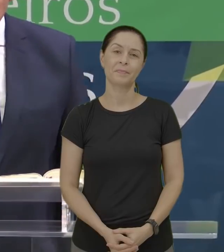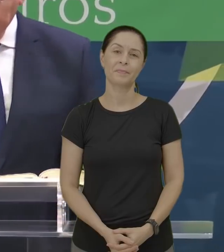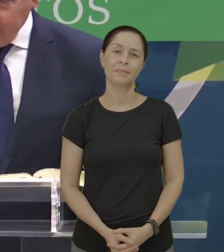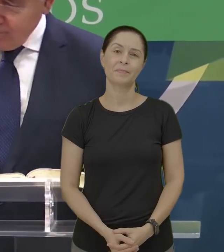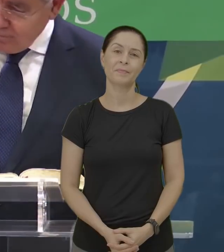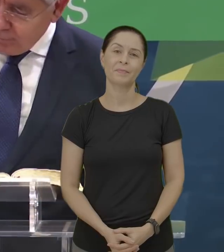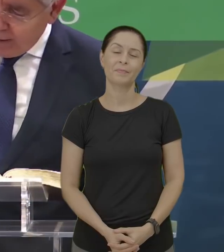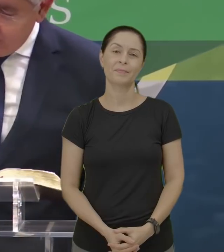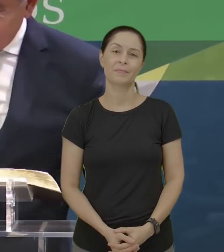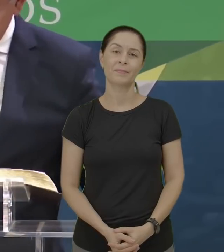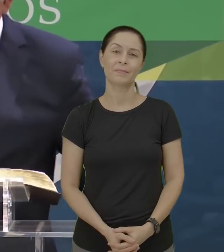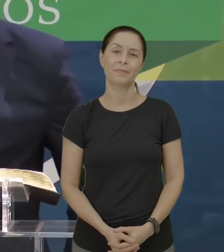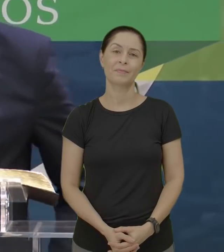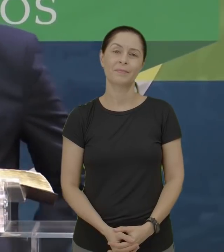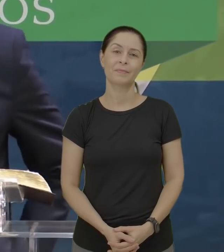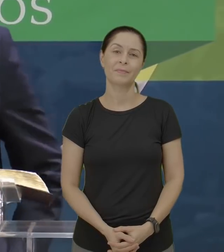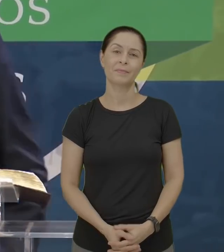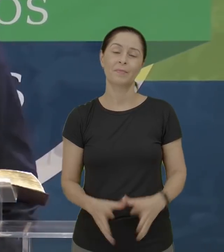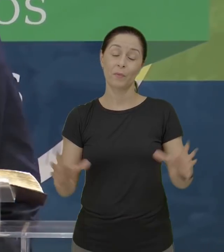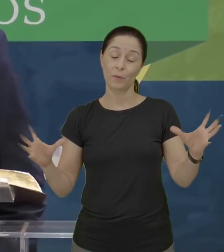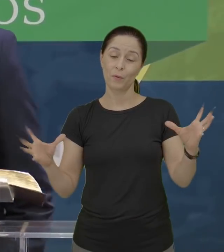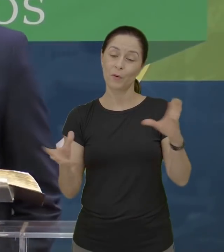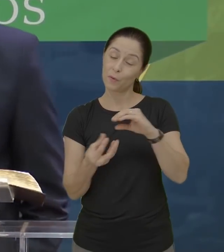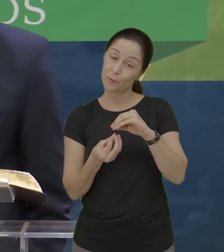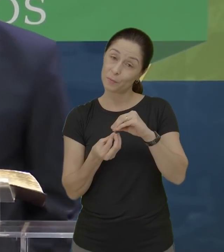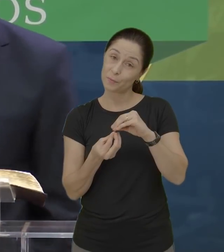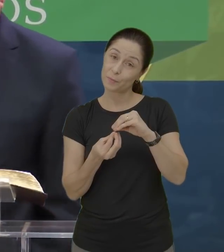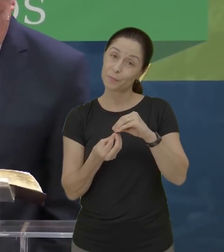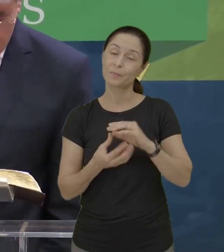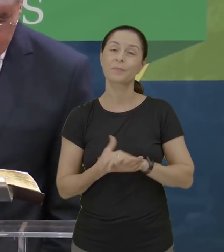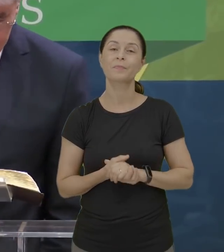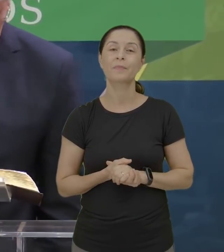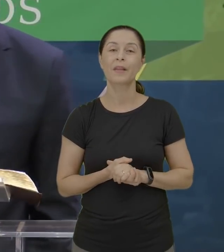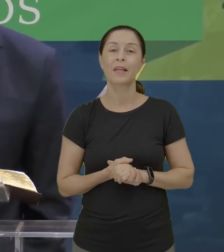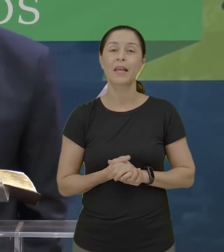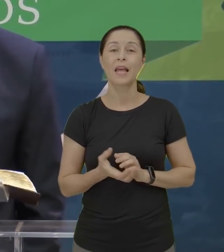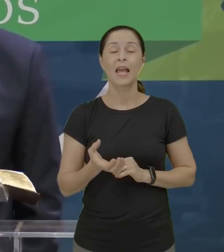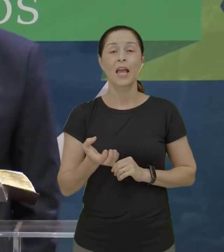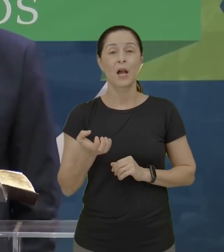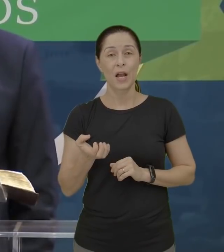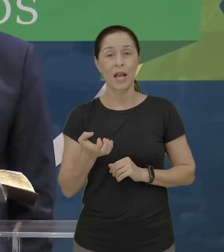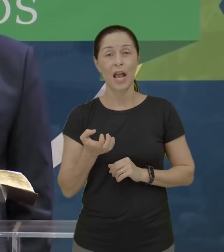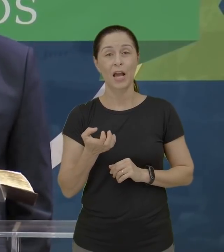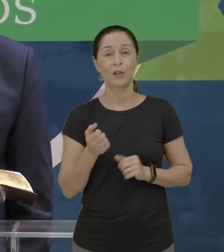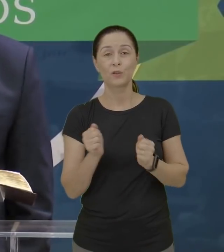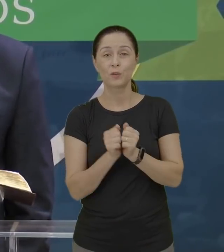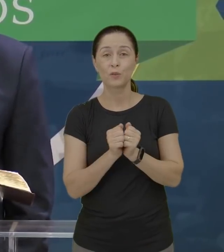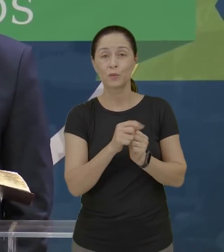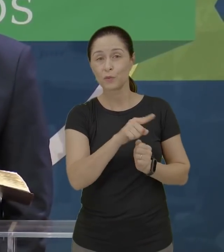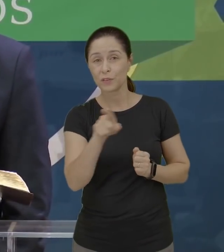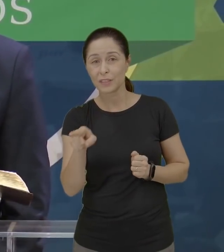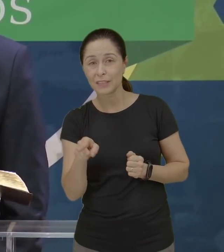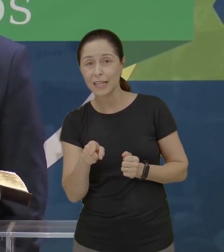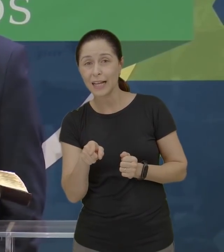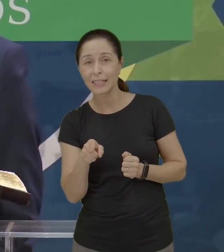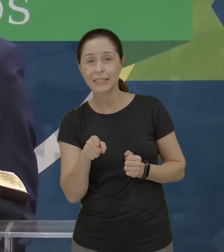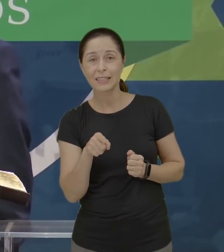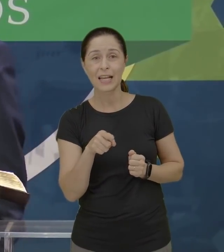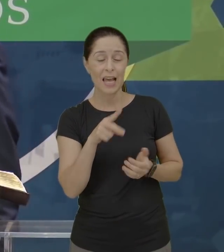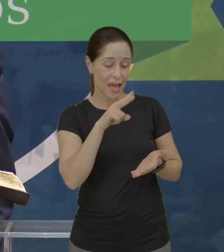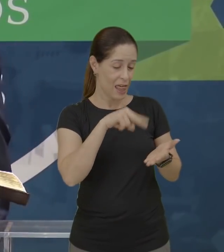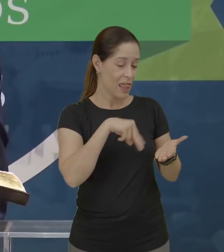Então, eu quero terminar olhando com vocês o verso 18b até o 20, porque aqui há